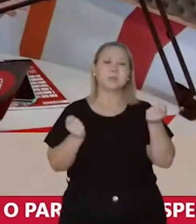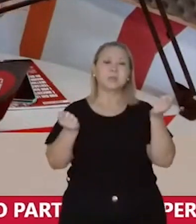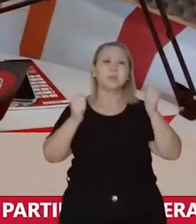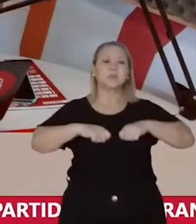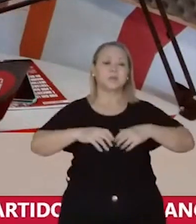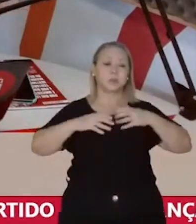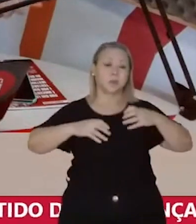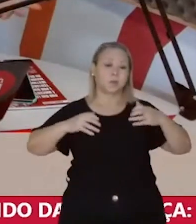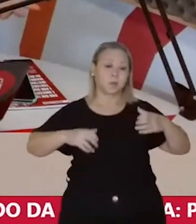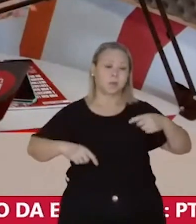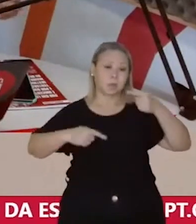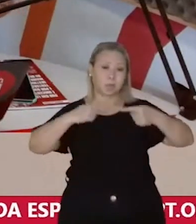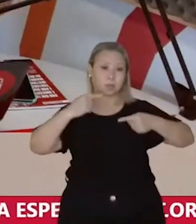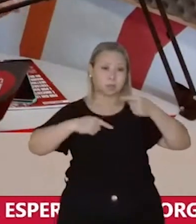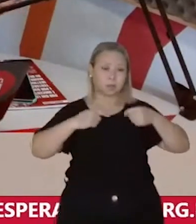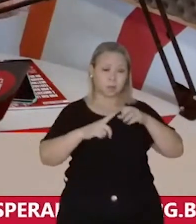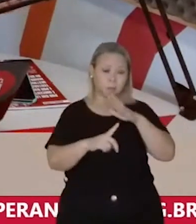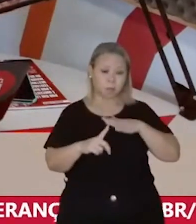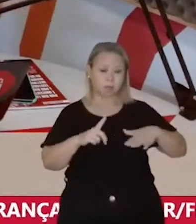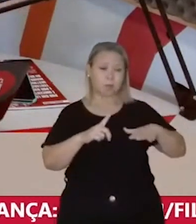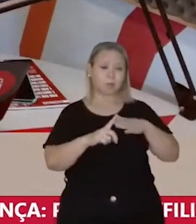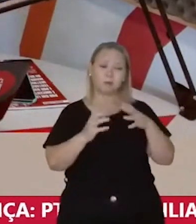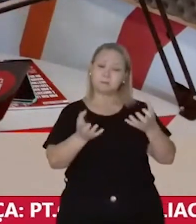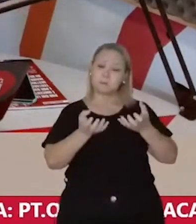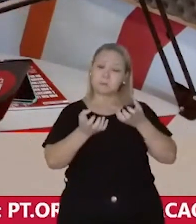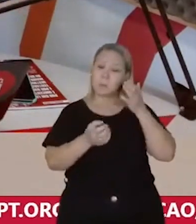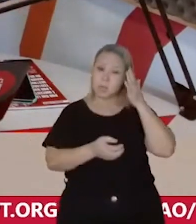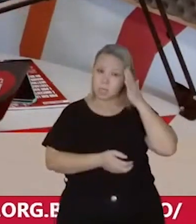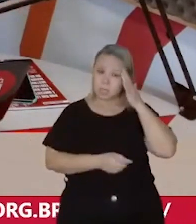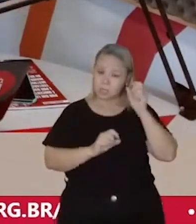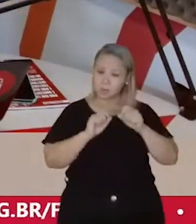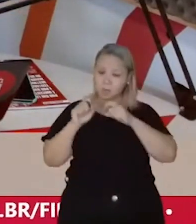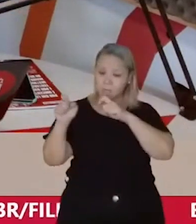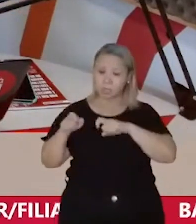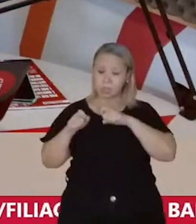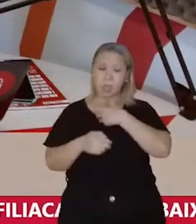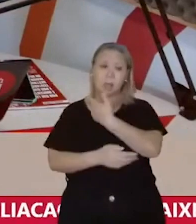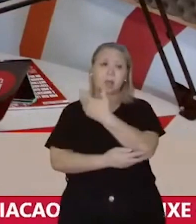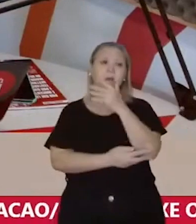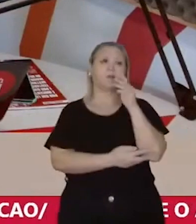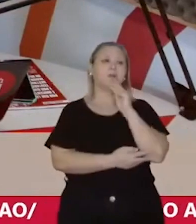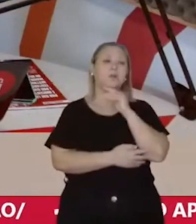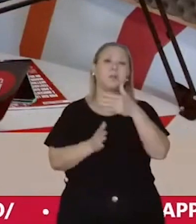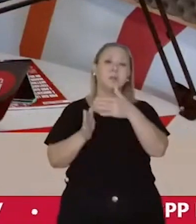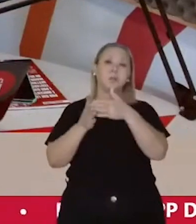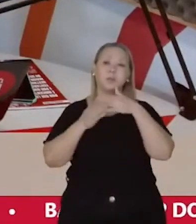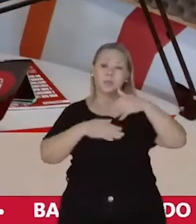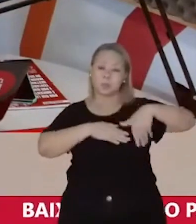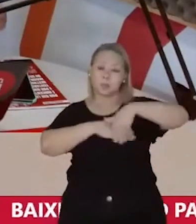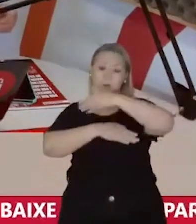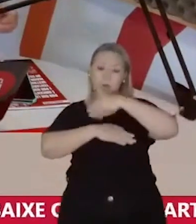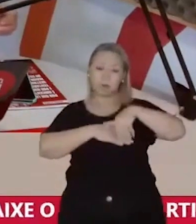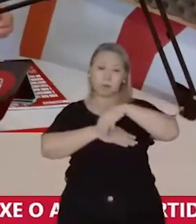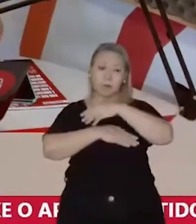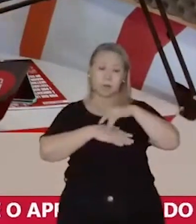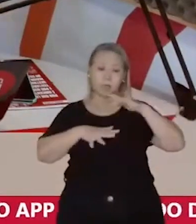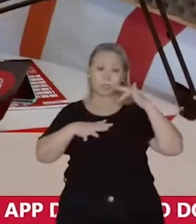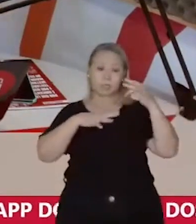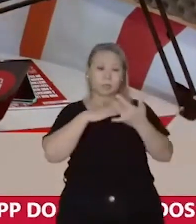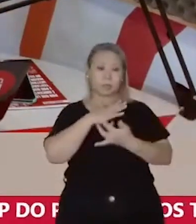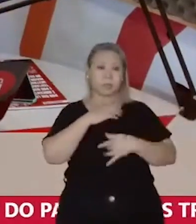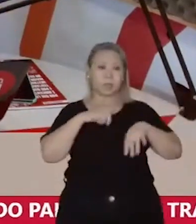essa discussão aí também com a sociedade. Eles querem saber da agroecologia e tem gente pedindo o seu endereço de redes sociais também,